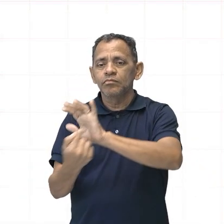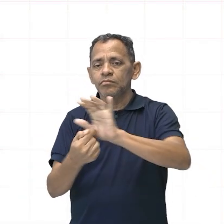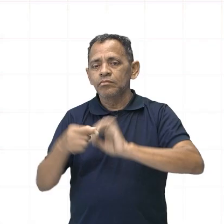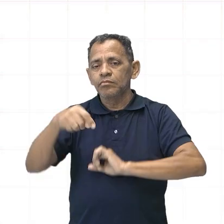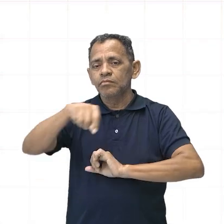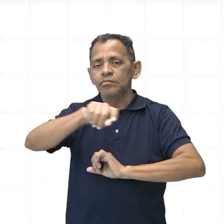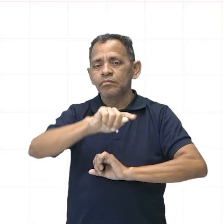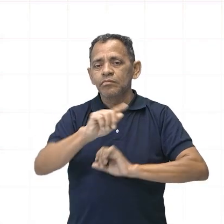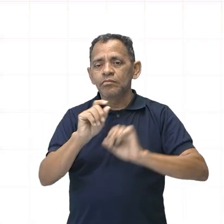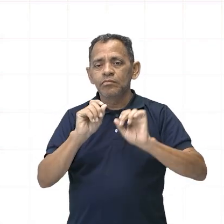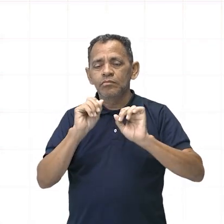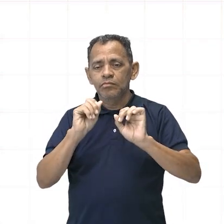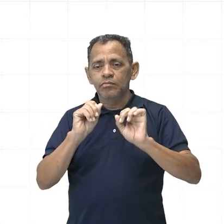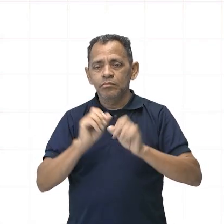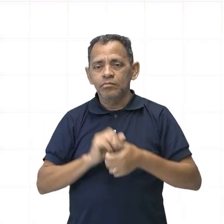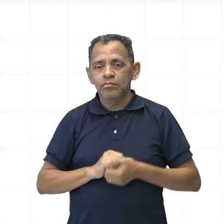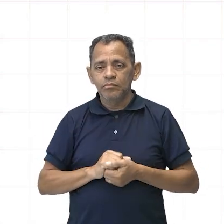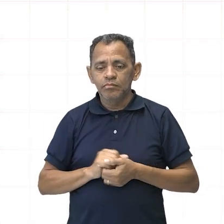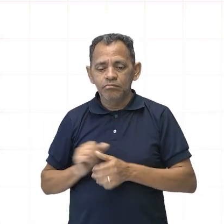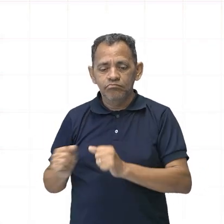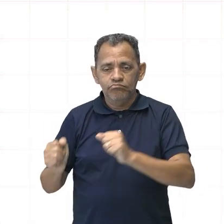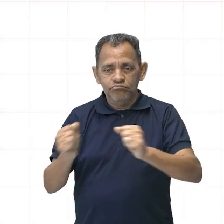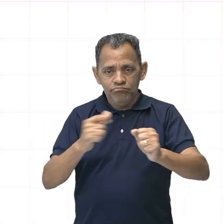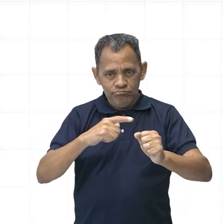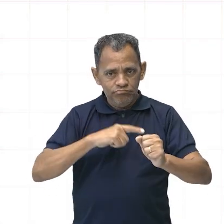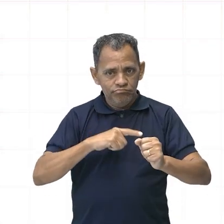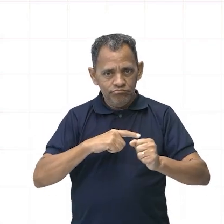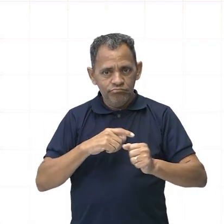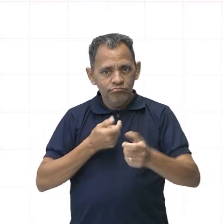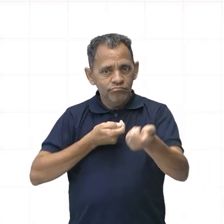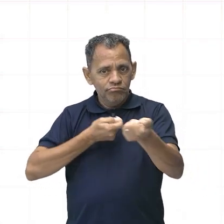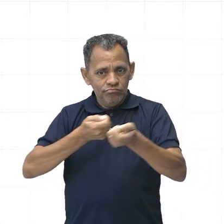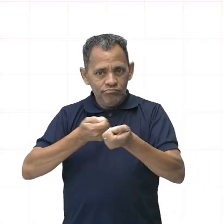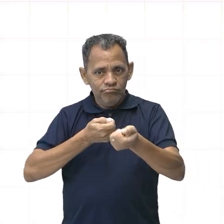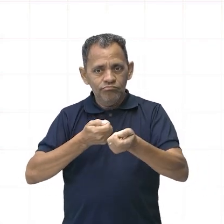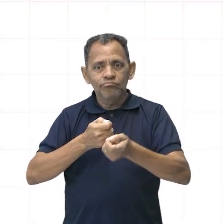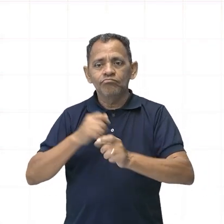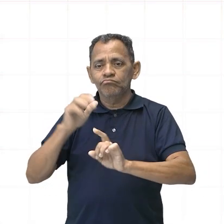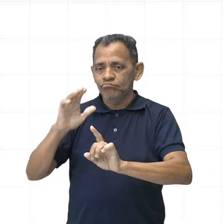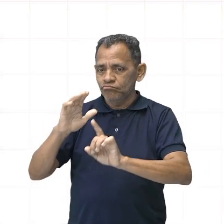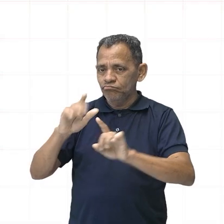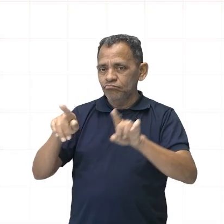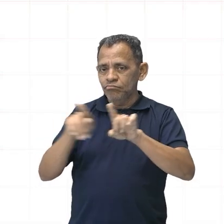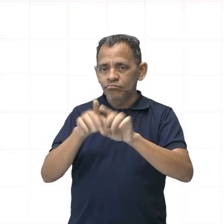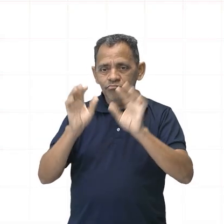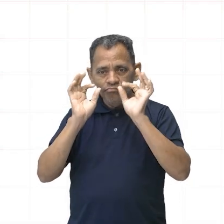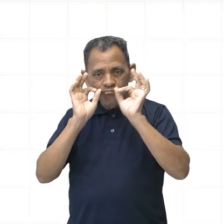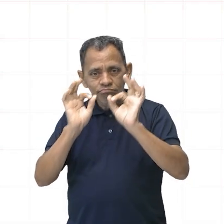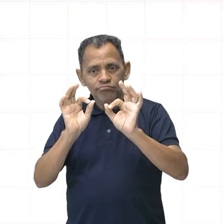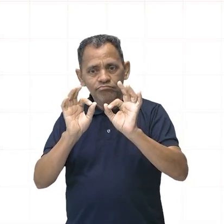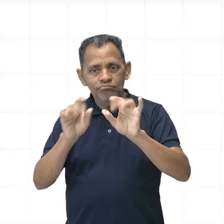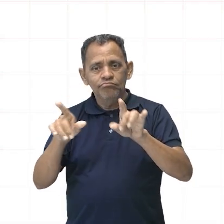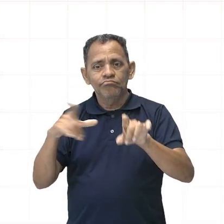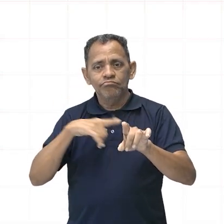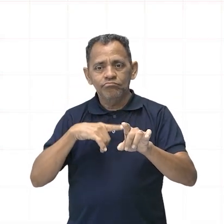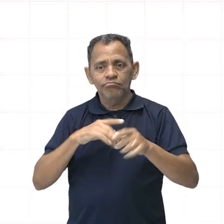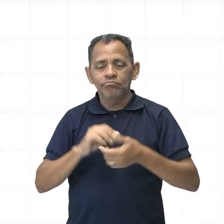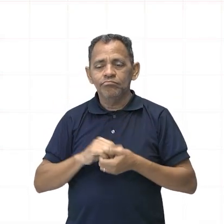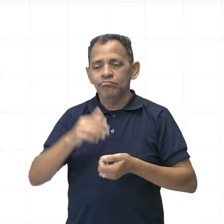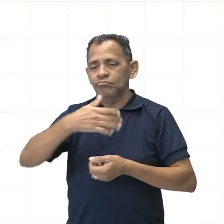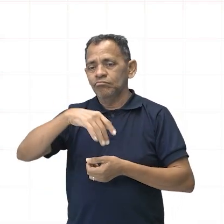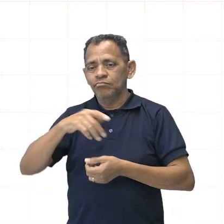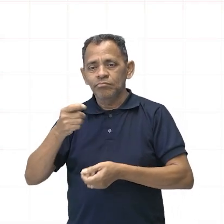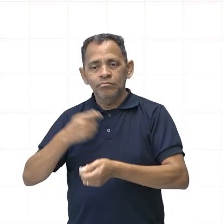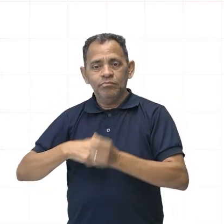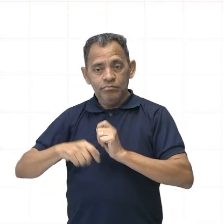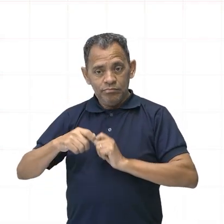situação de poder, né, de ter realmente o poder ainda, chamar atenção por conta do poder político, poder